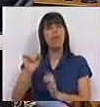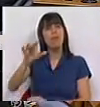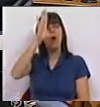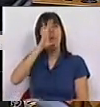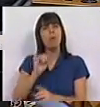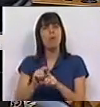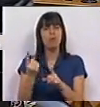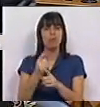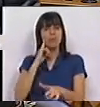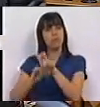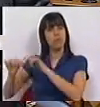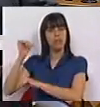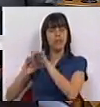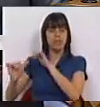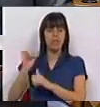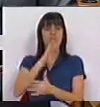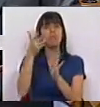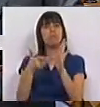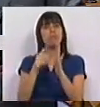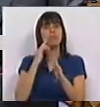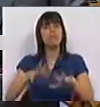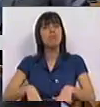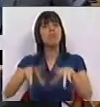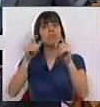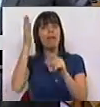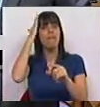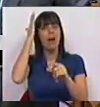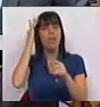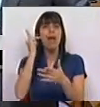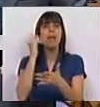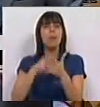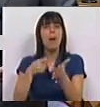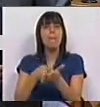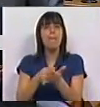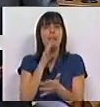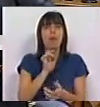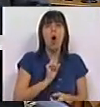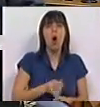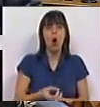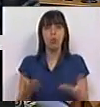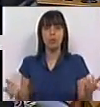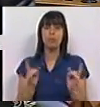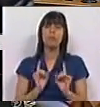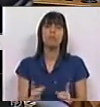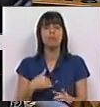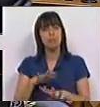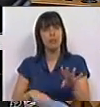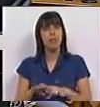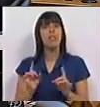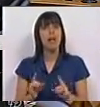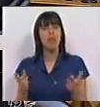Governo de fatores regressivos e que introduzisse maior progressividade no cálculo do imposto a pagar pelas famílias. Foi exatamente isso que